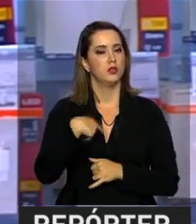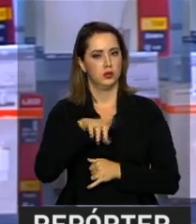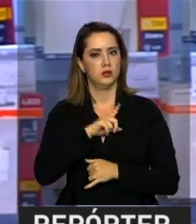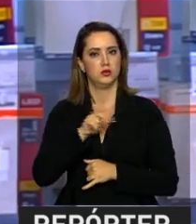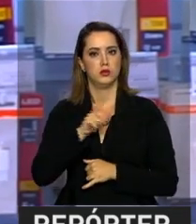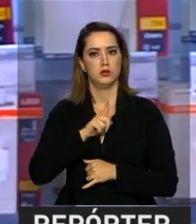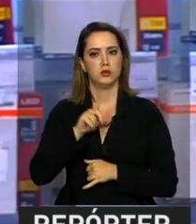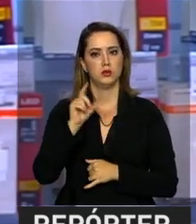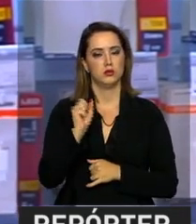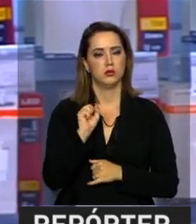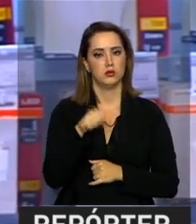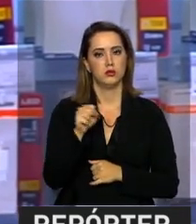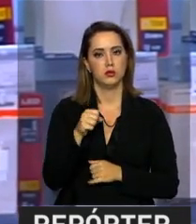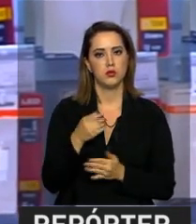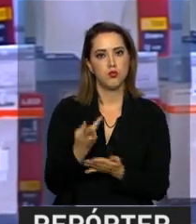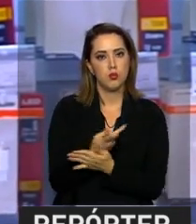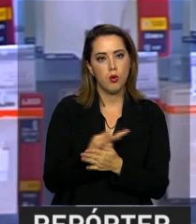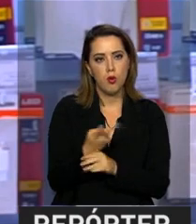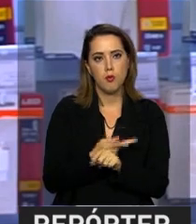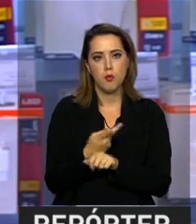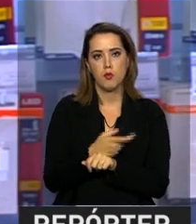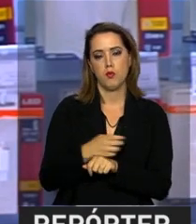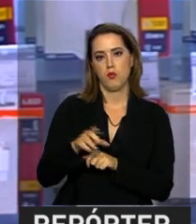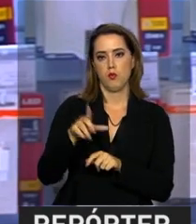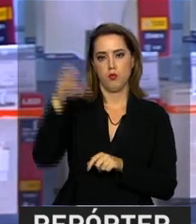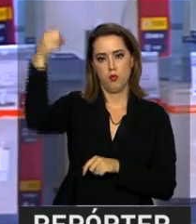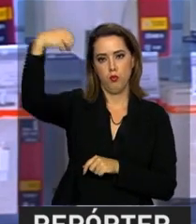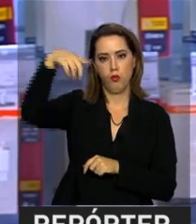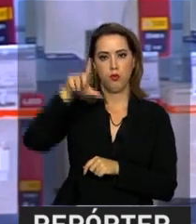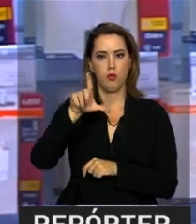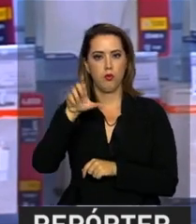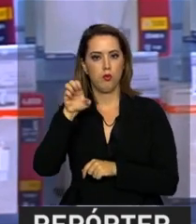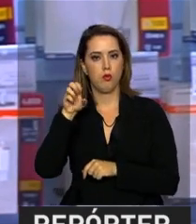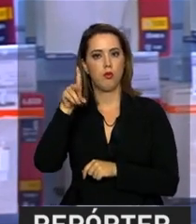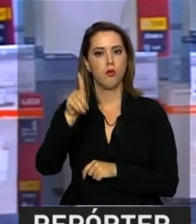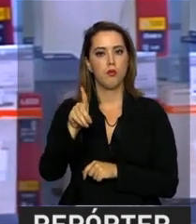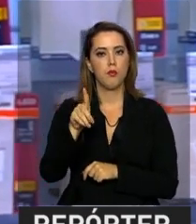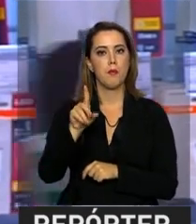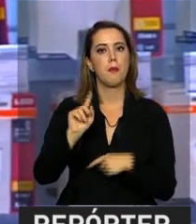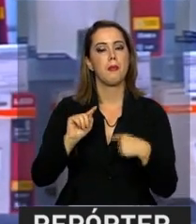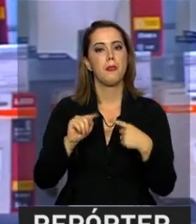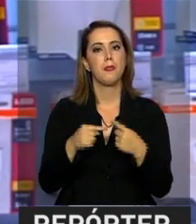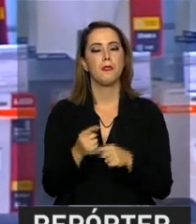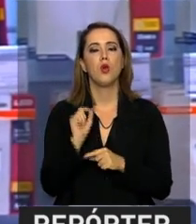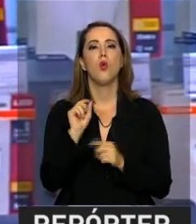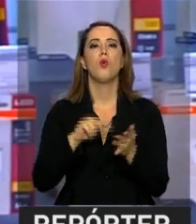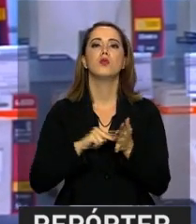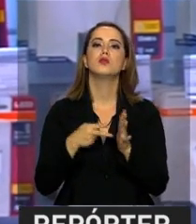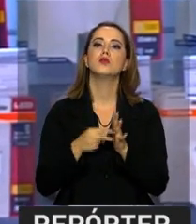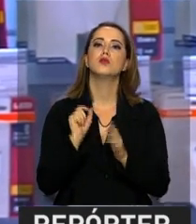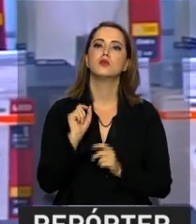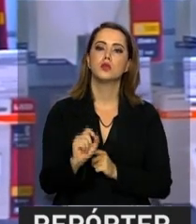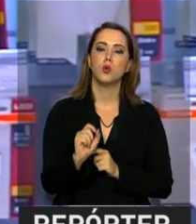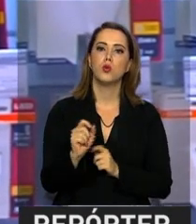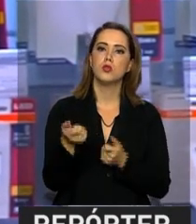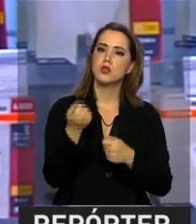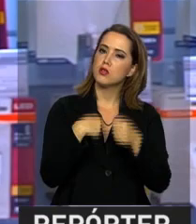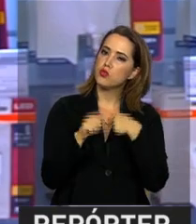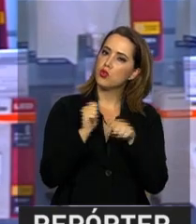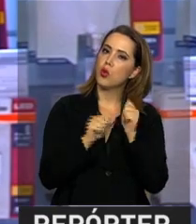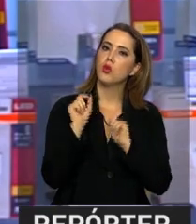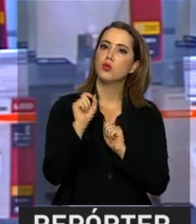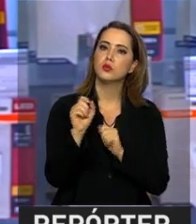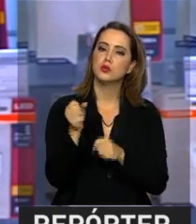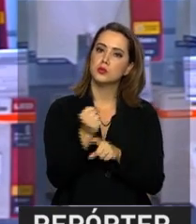grande pelo produto de LED sendo que vai ser substituído gradativamente por todos os consumidores que que significaria de Economia para toda a